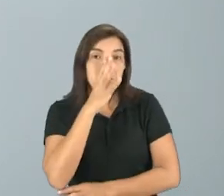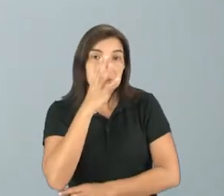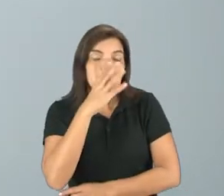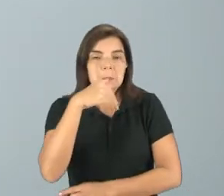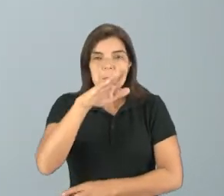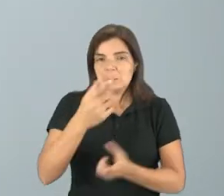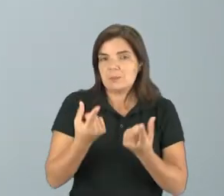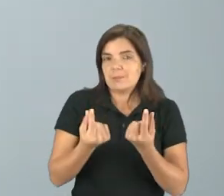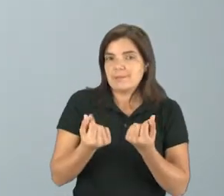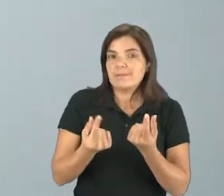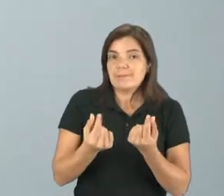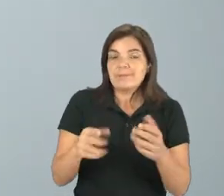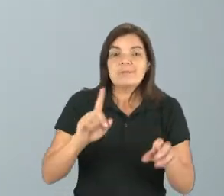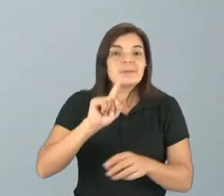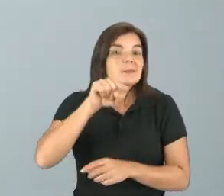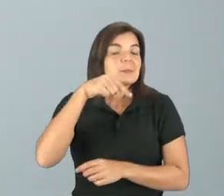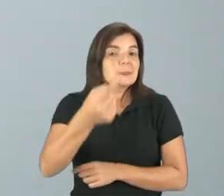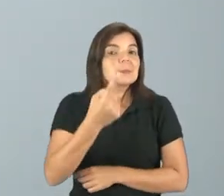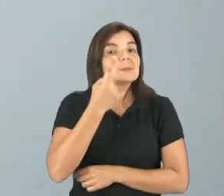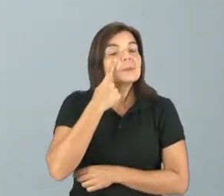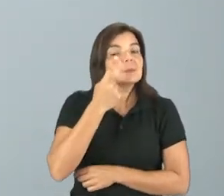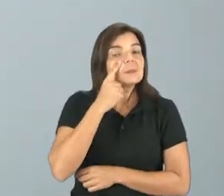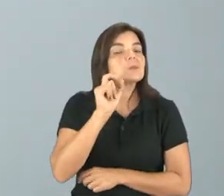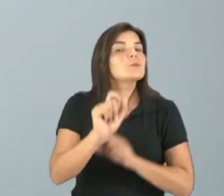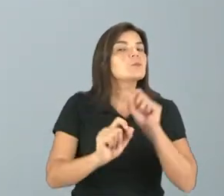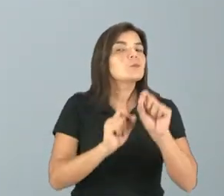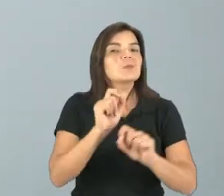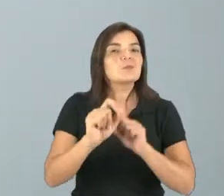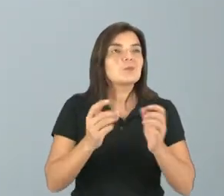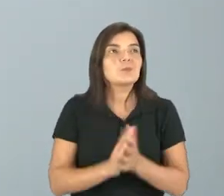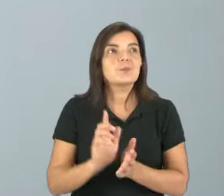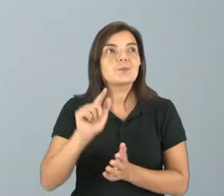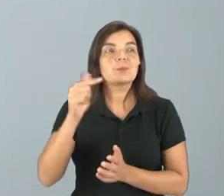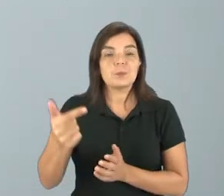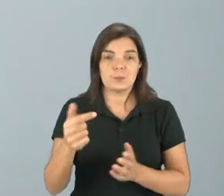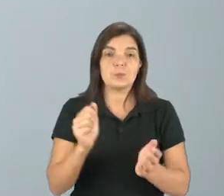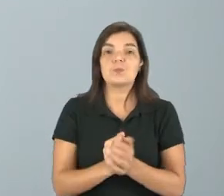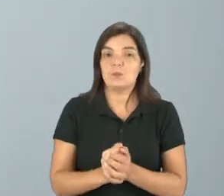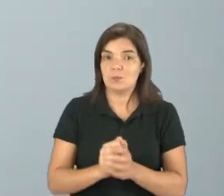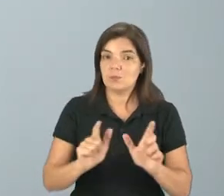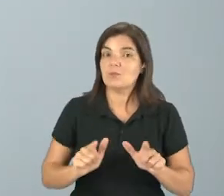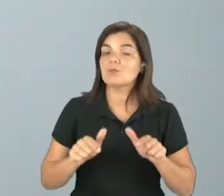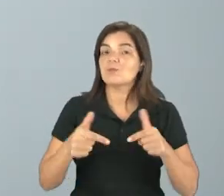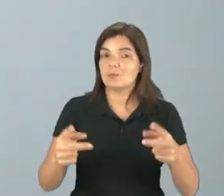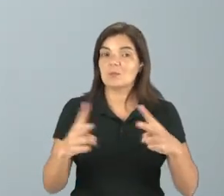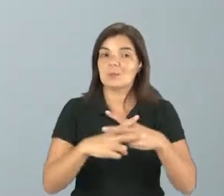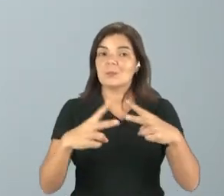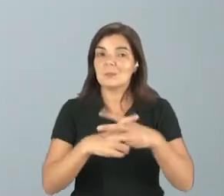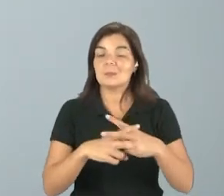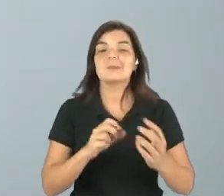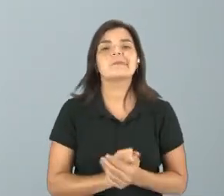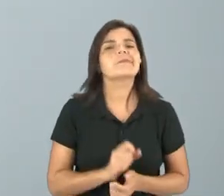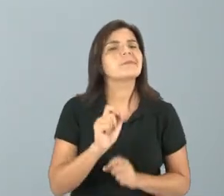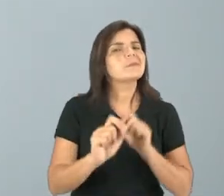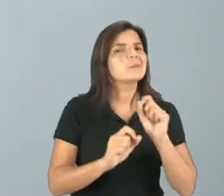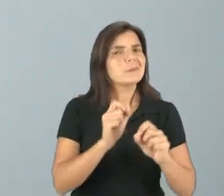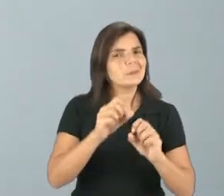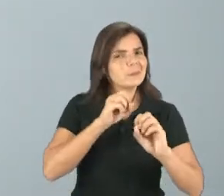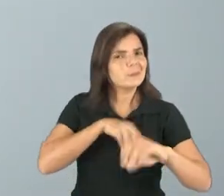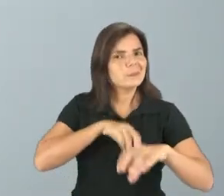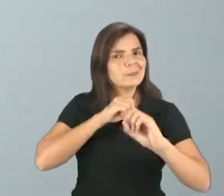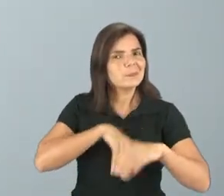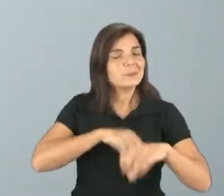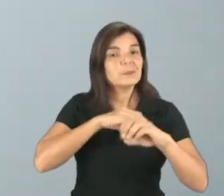mais dinheiro, e depois disso já vinham outras esferas das lutas, né? Que eram ensinadas